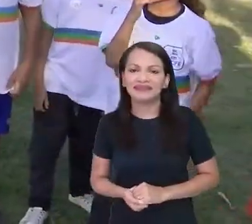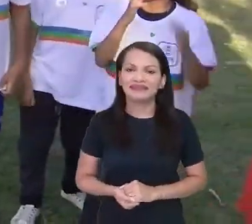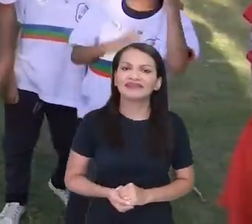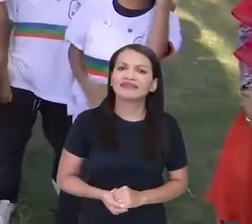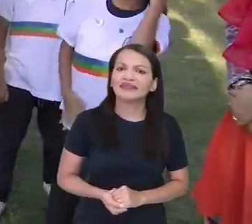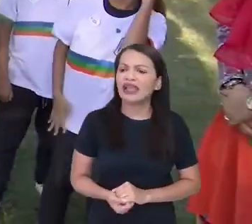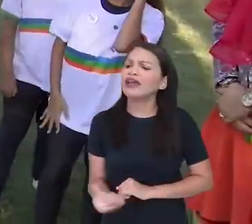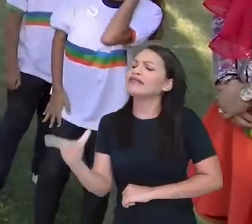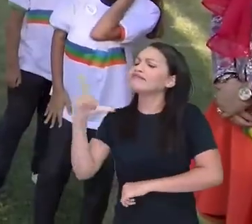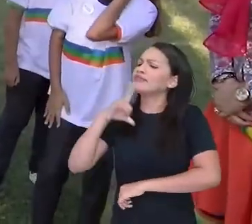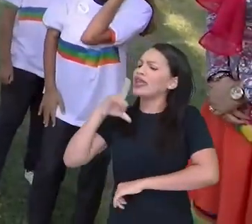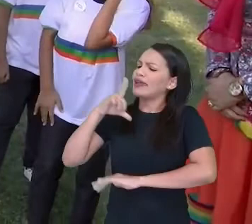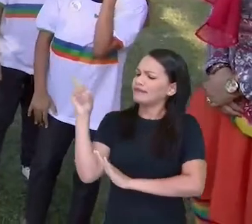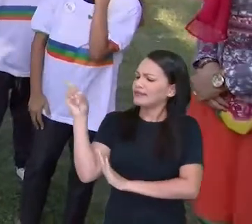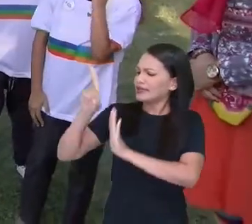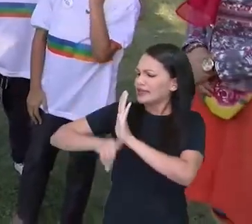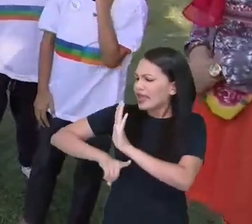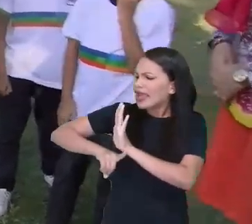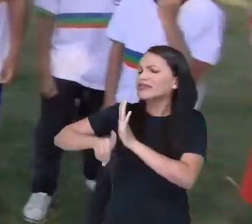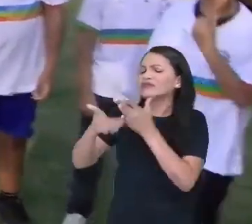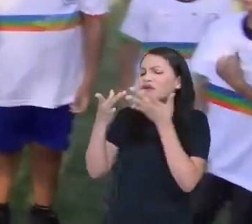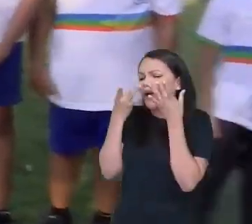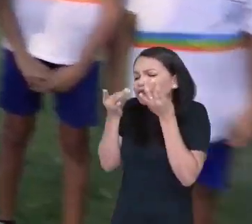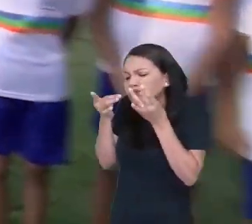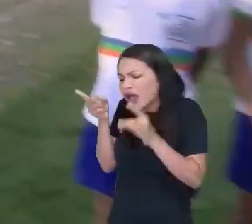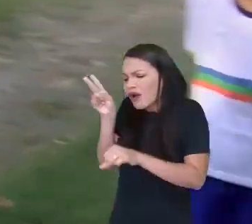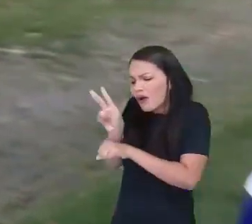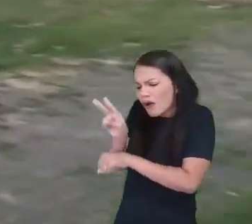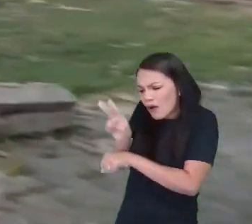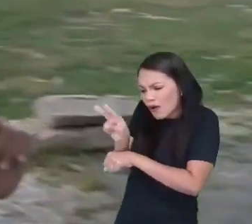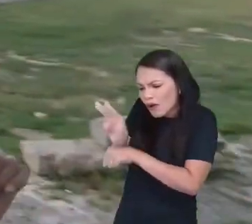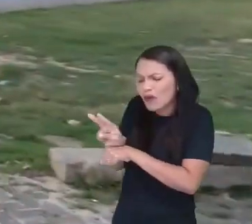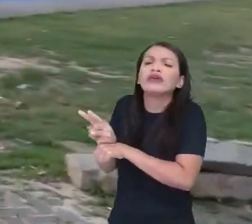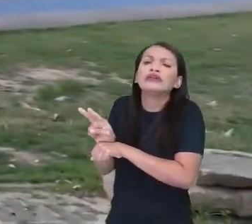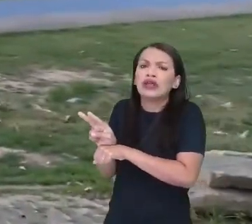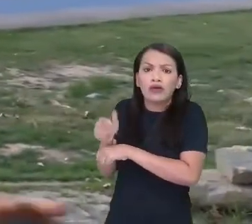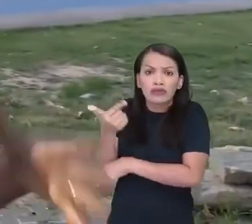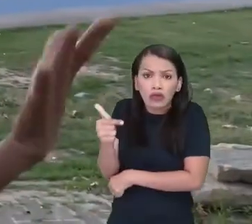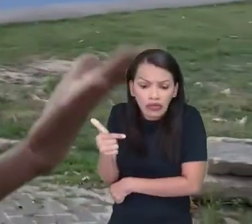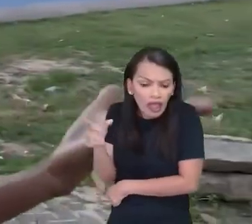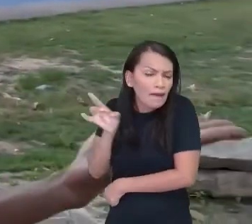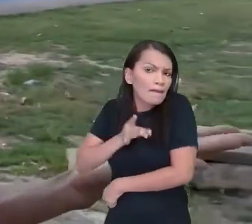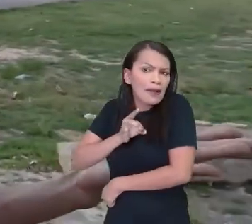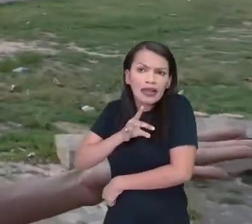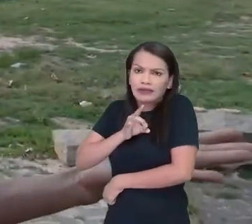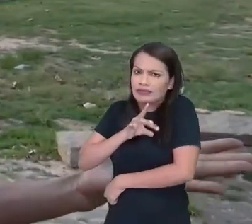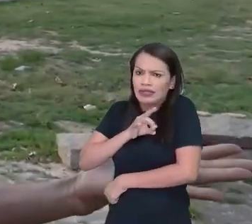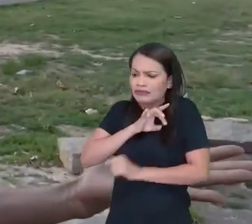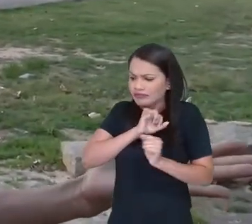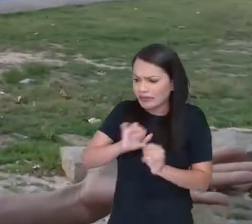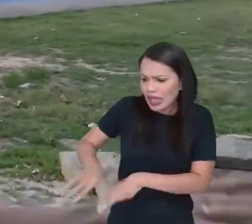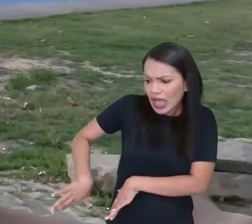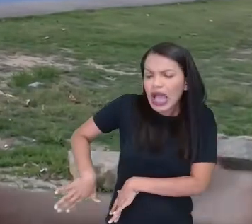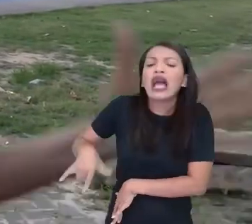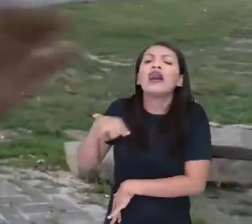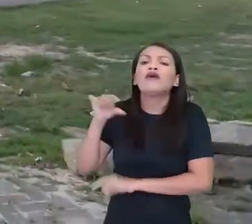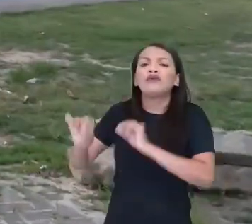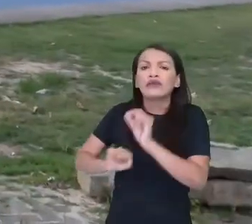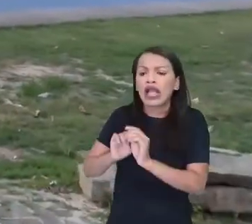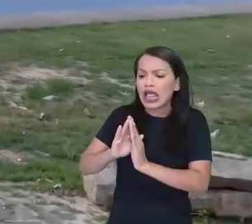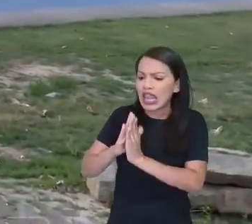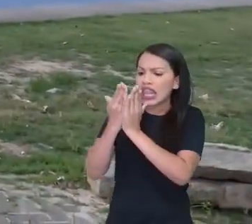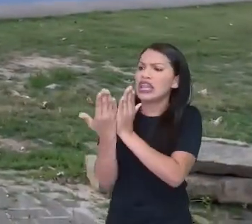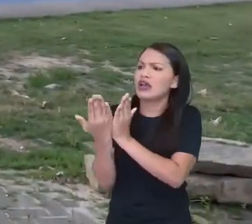Ter direito à atenção, direito a não ter medos, direito a ter livros